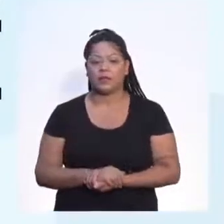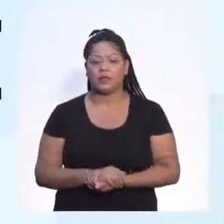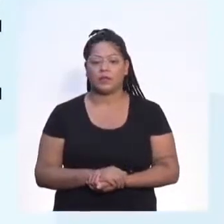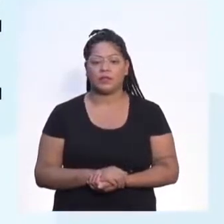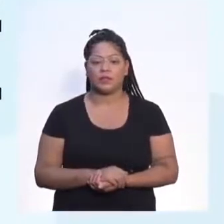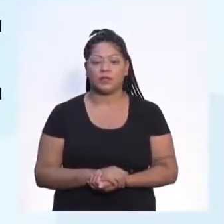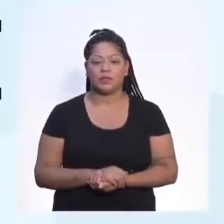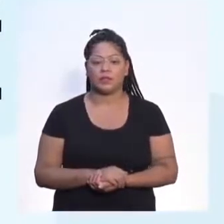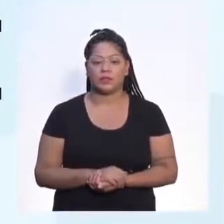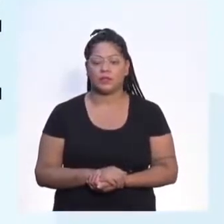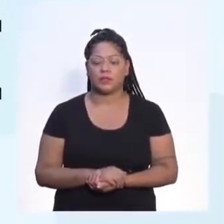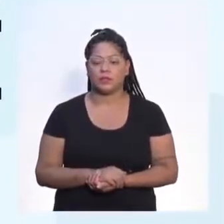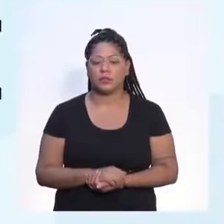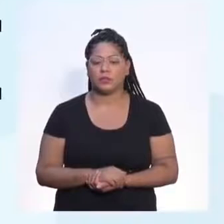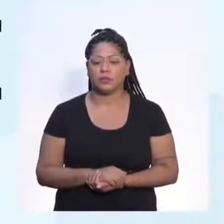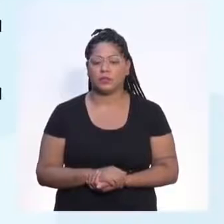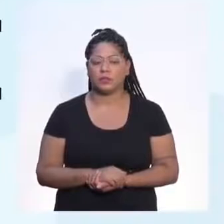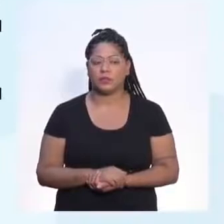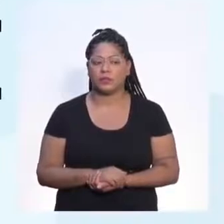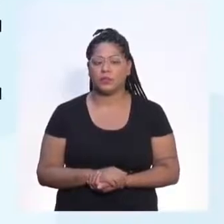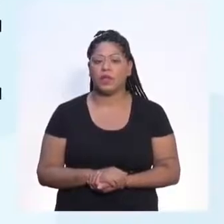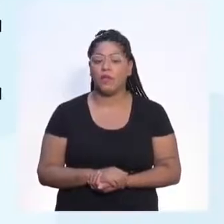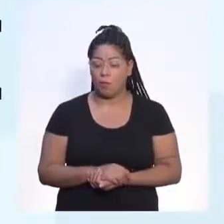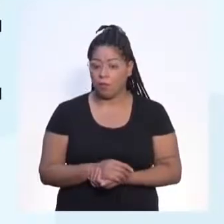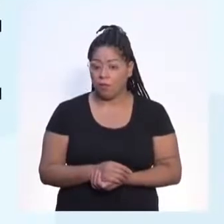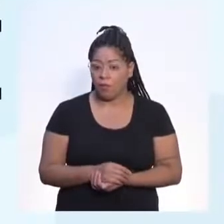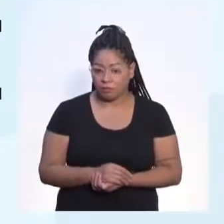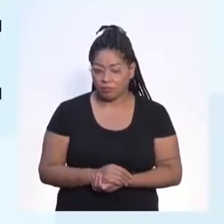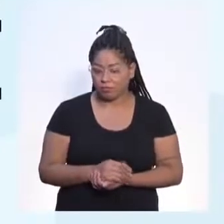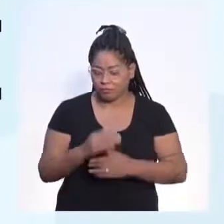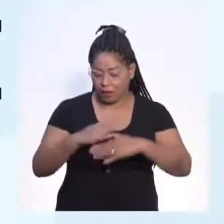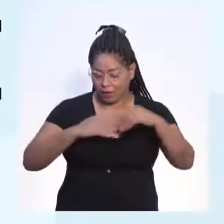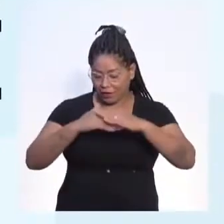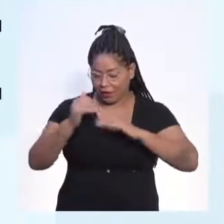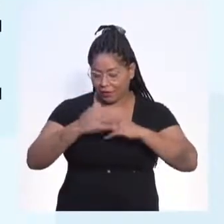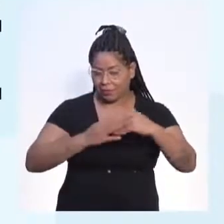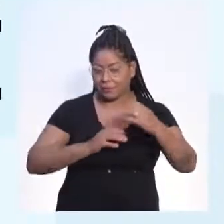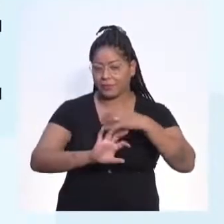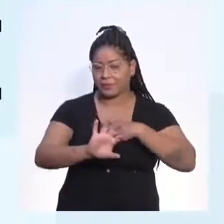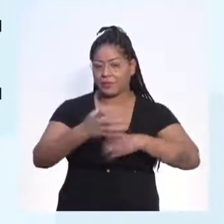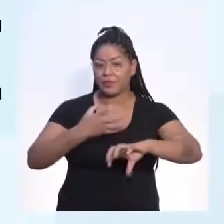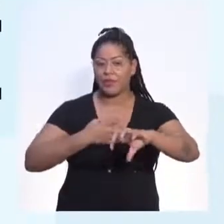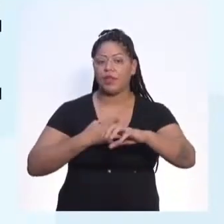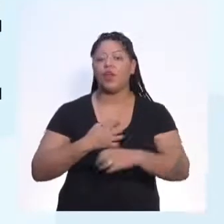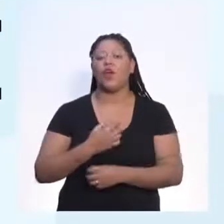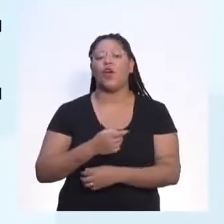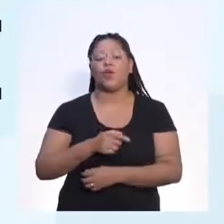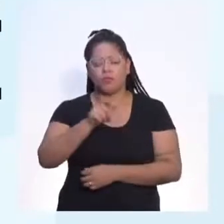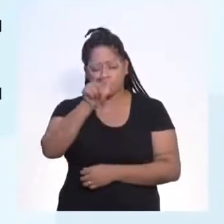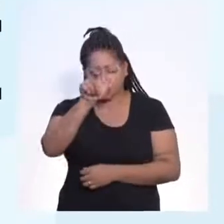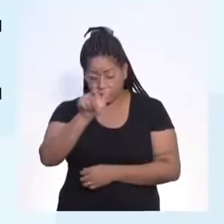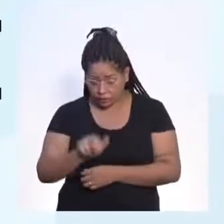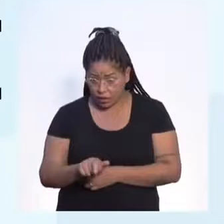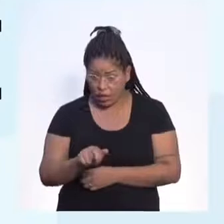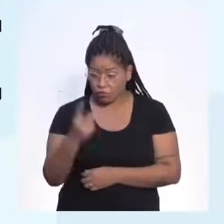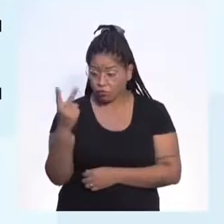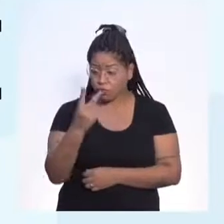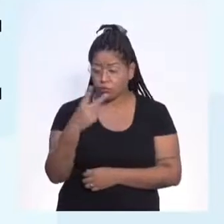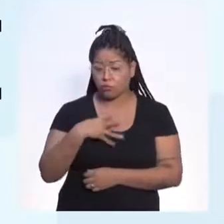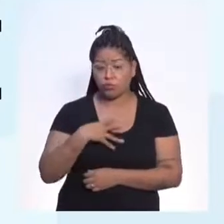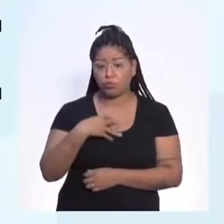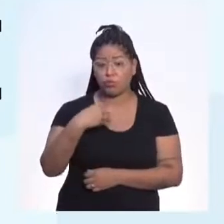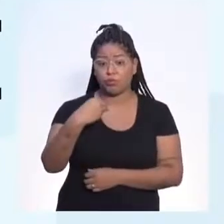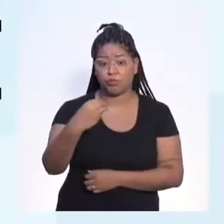um teste, vamos treinar a empatia. Você é o segundo filho de uma família nobre. Donos de